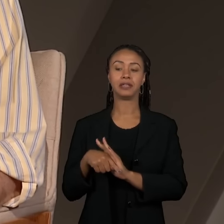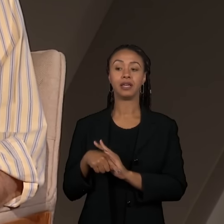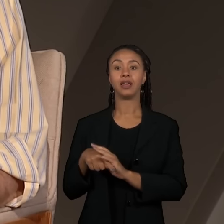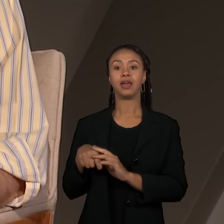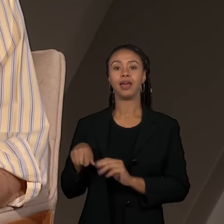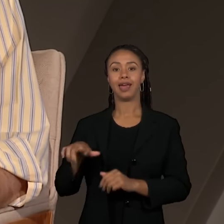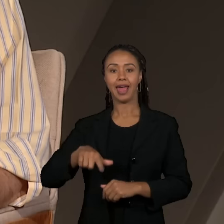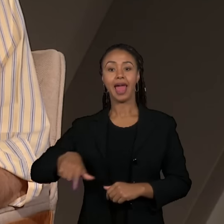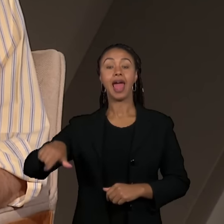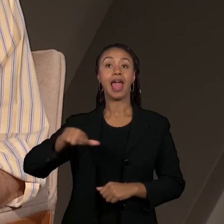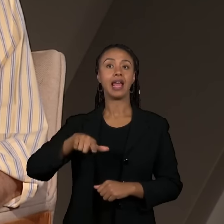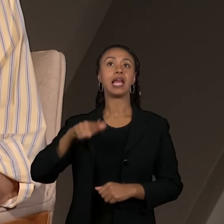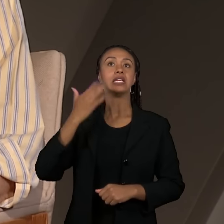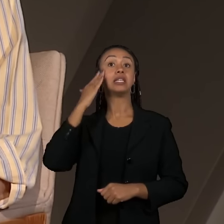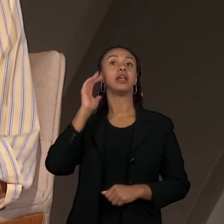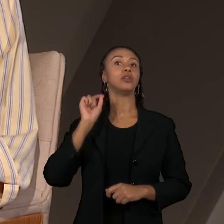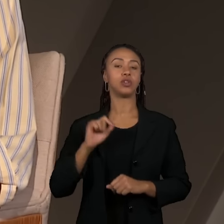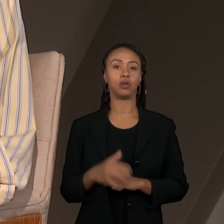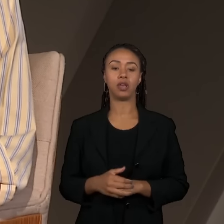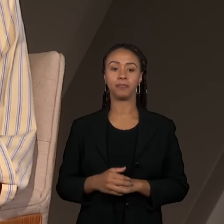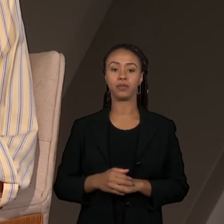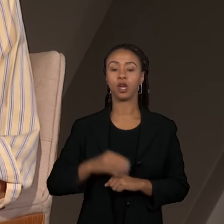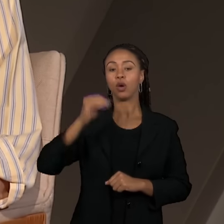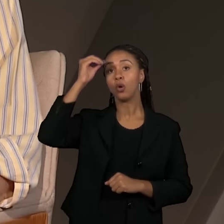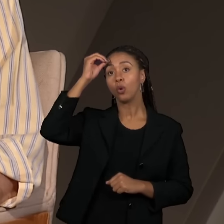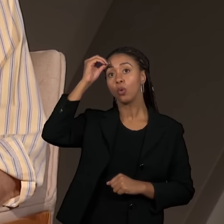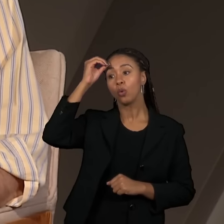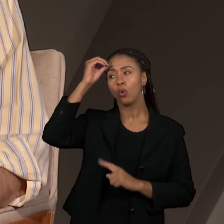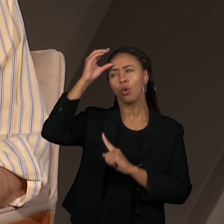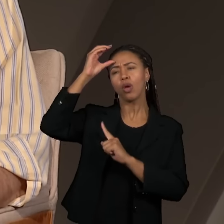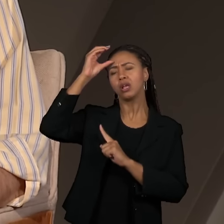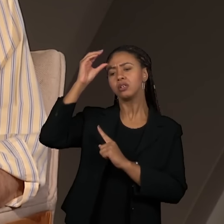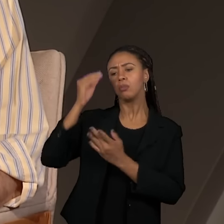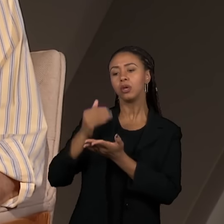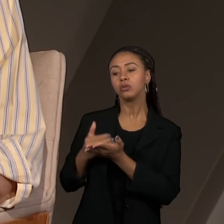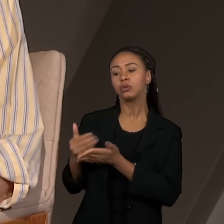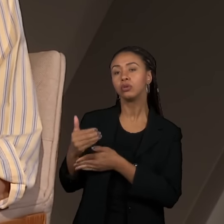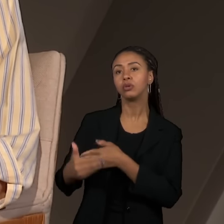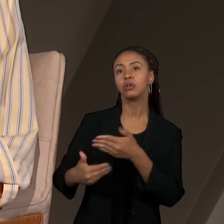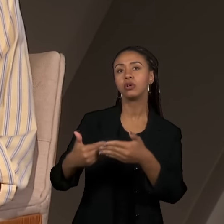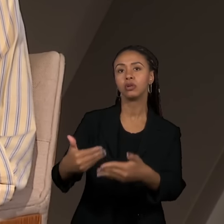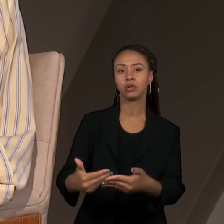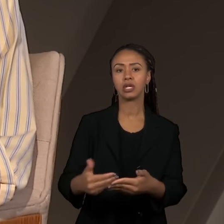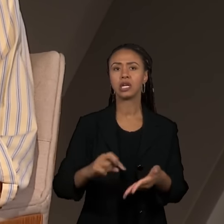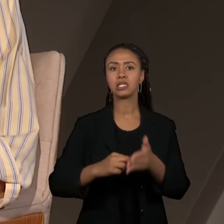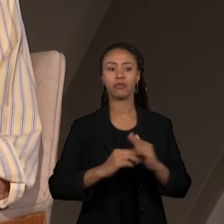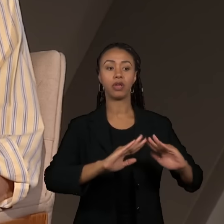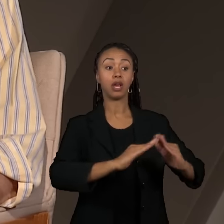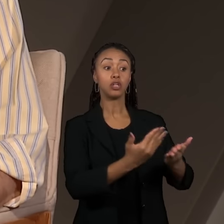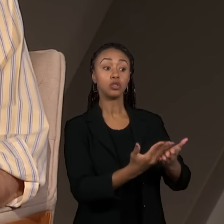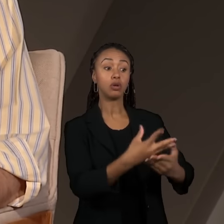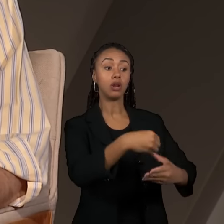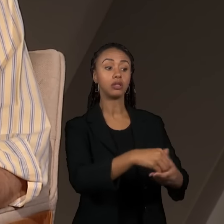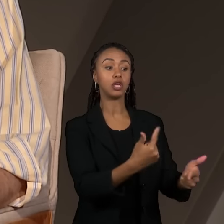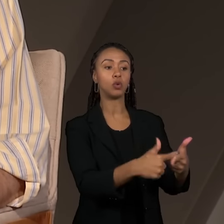que a produção de conhecimento assim não não é para resolver o problema da